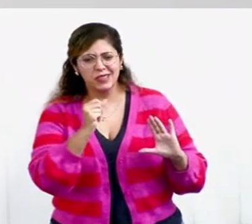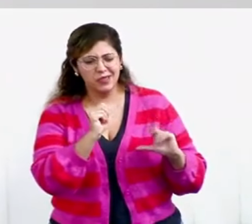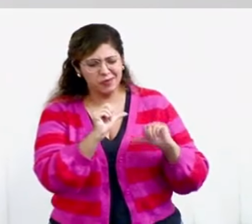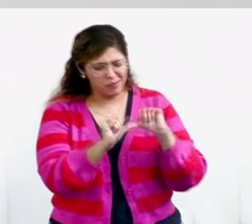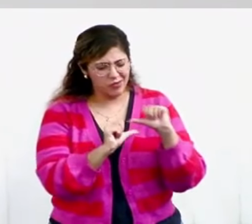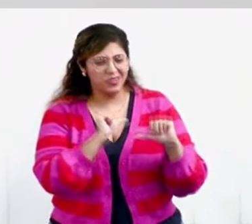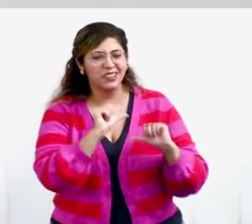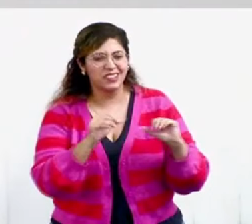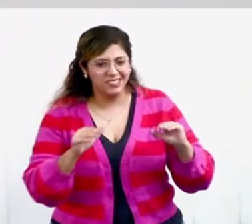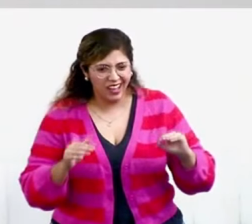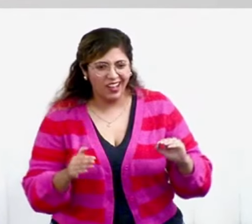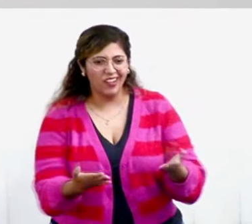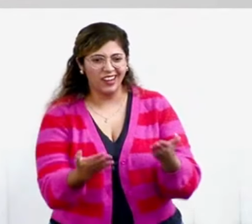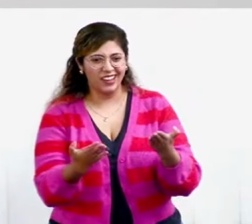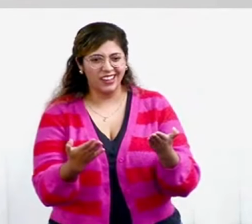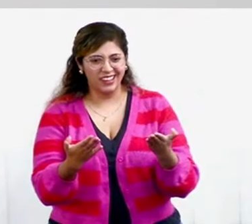você,